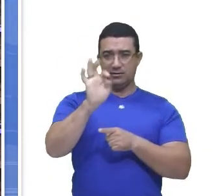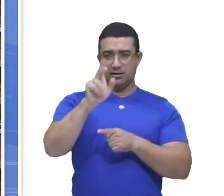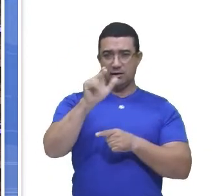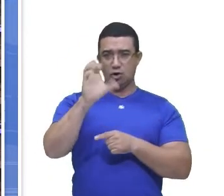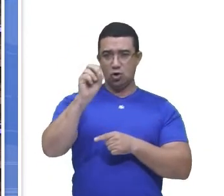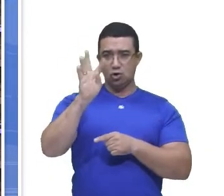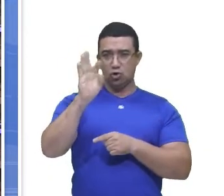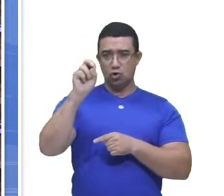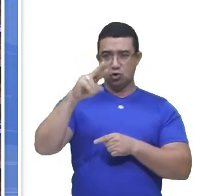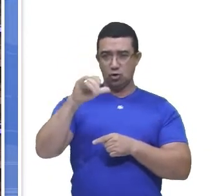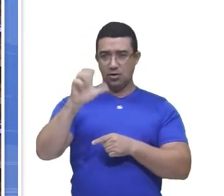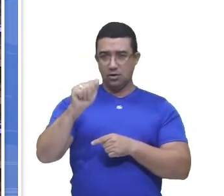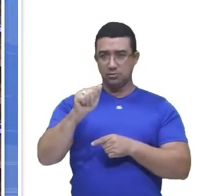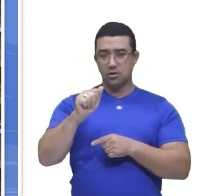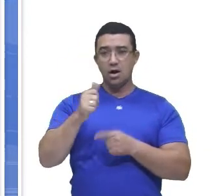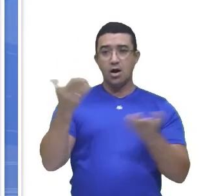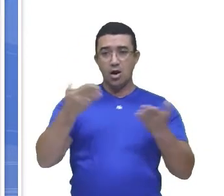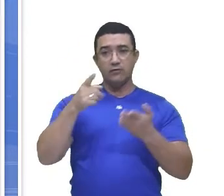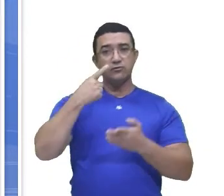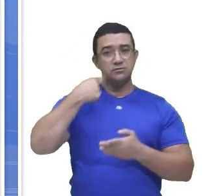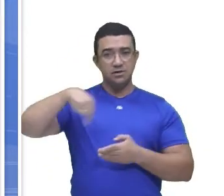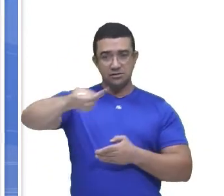heterotônicas. Deixo agora com vocês.